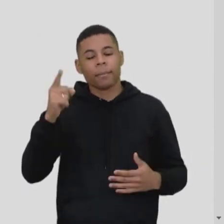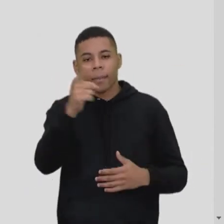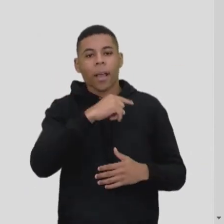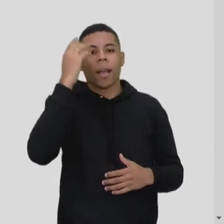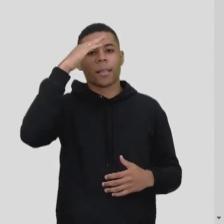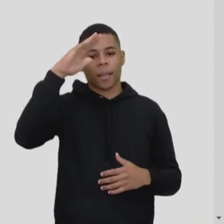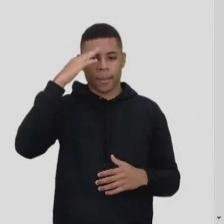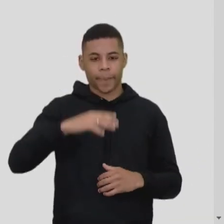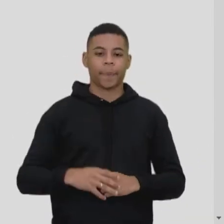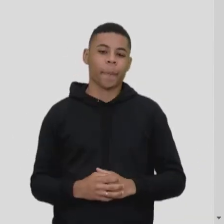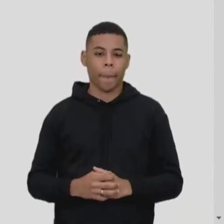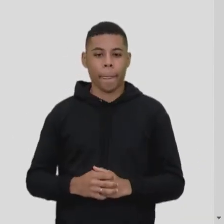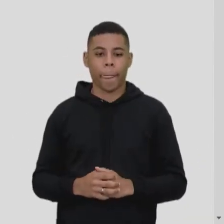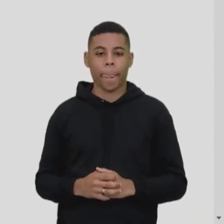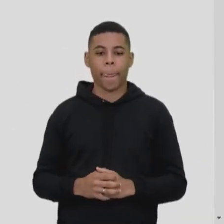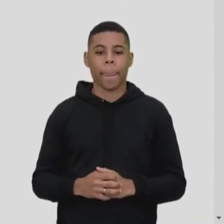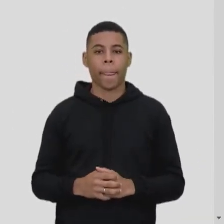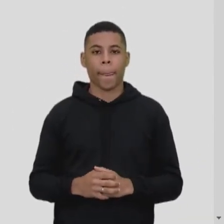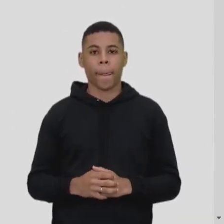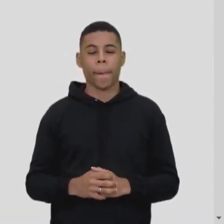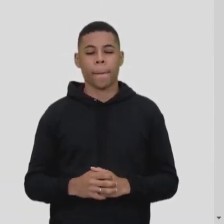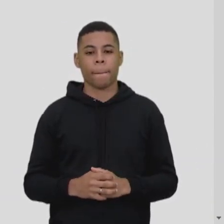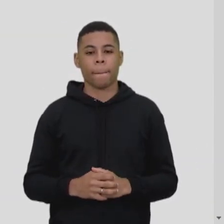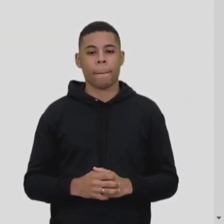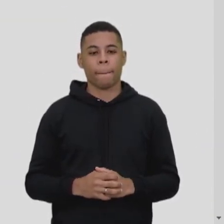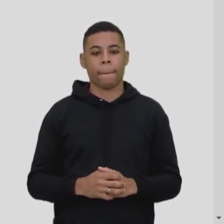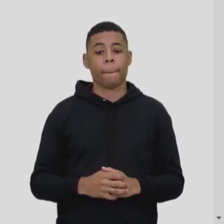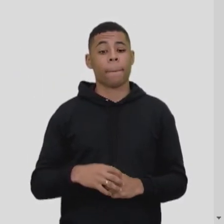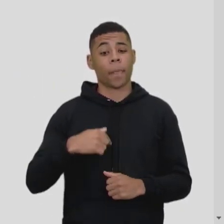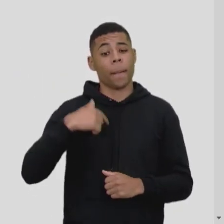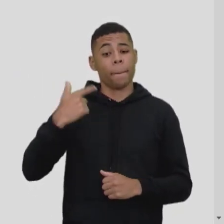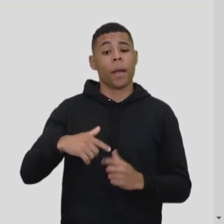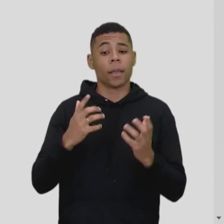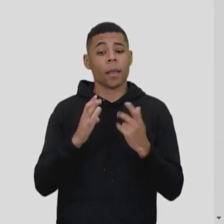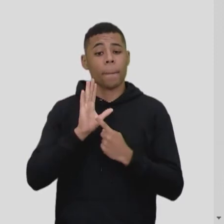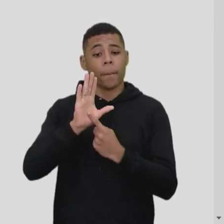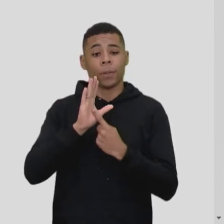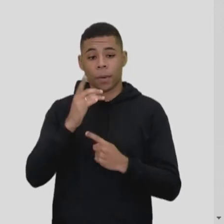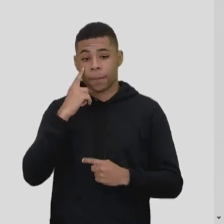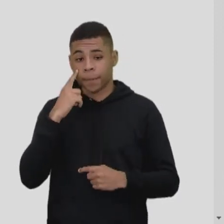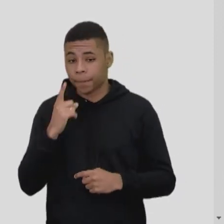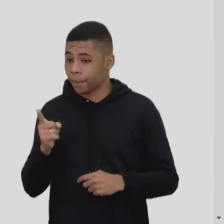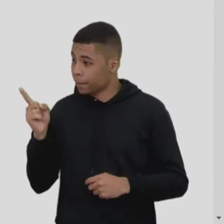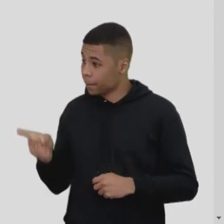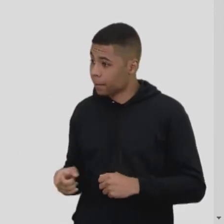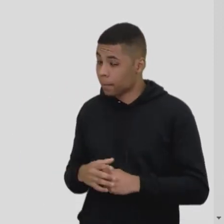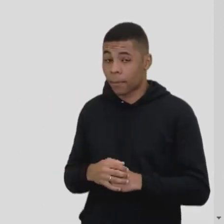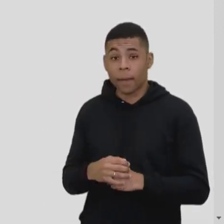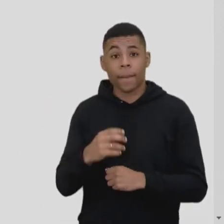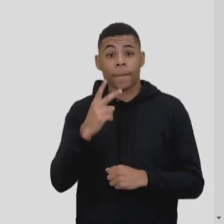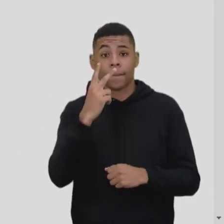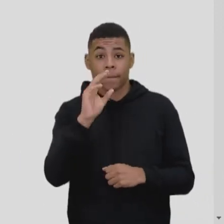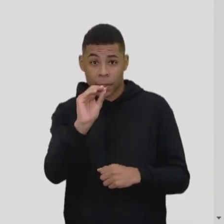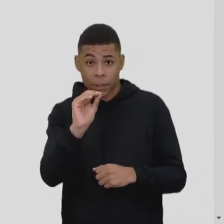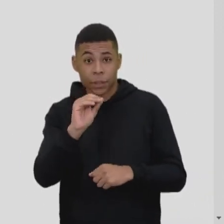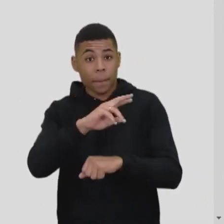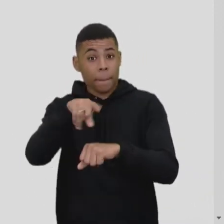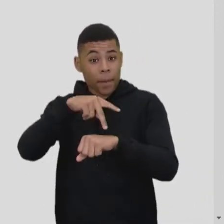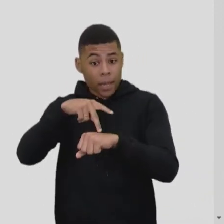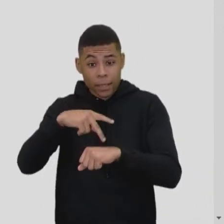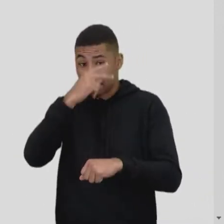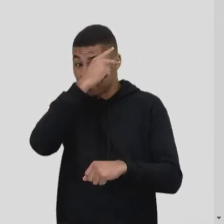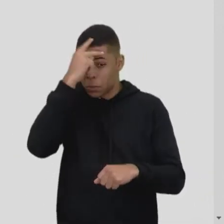vocês verem aqui, né? E o que mais eu queria mostrar para vocês está aqui, ó. os 20 países aí com a maior quantidade